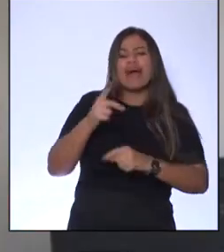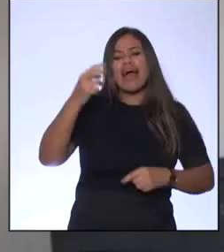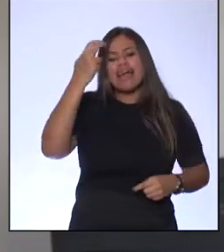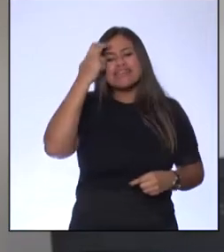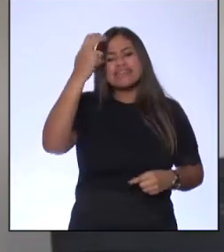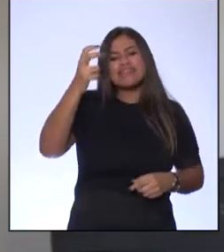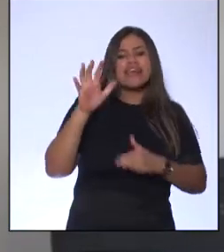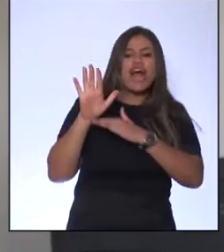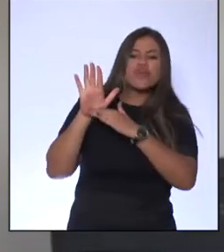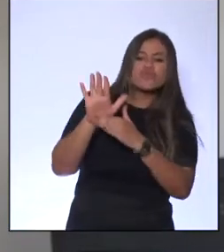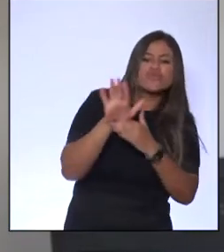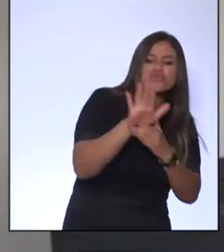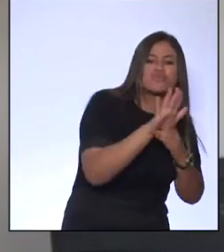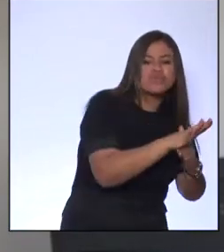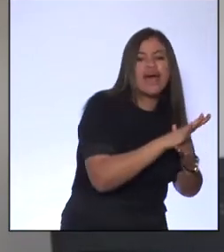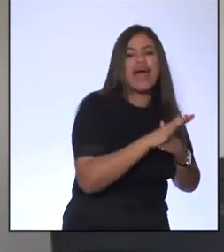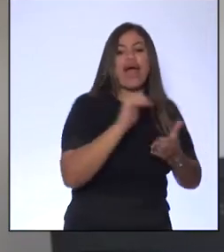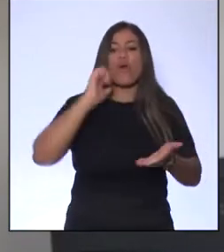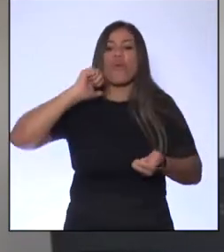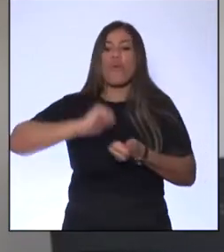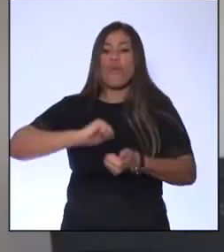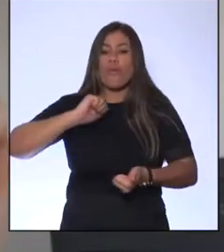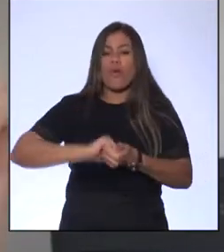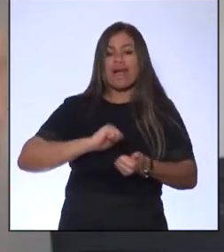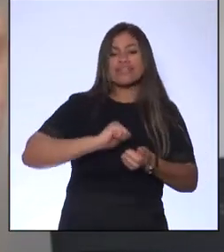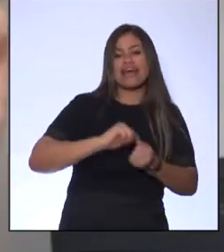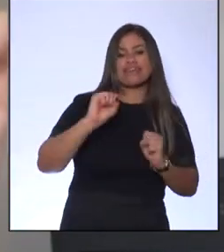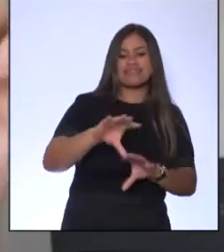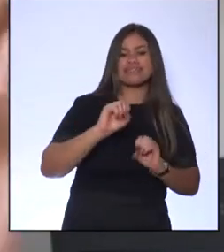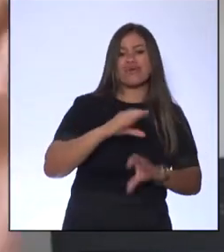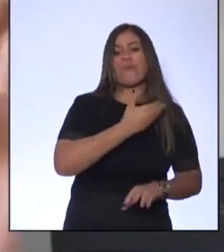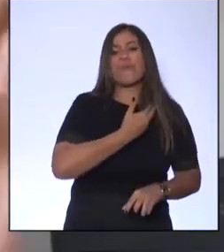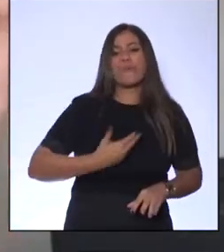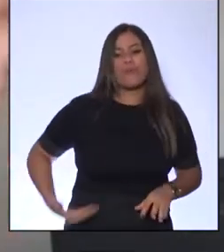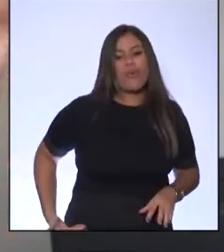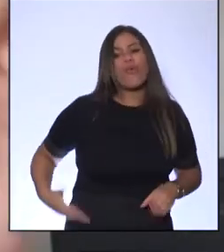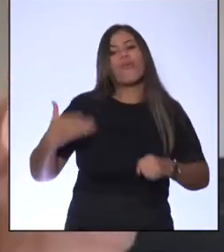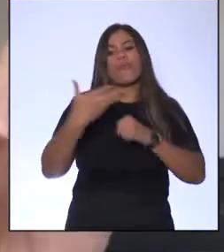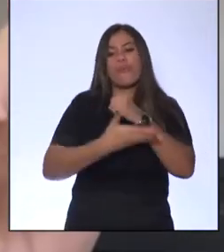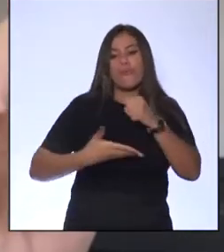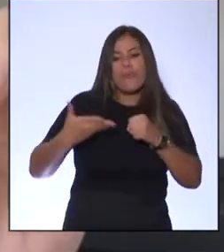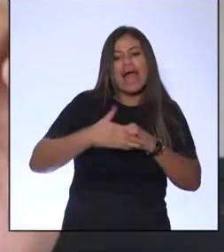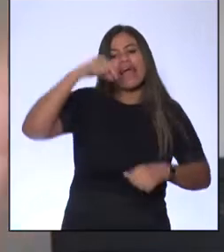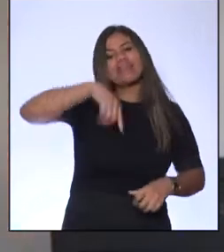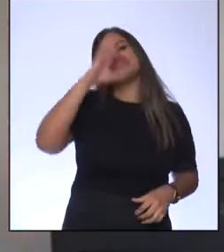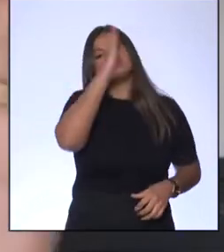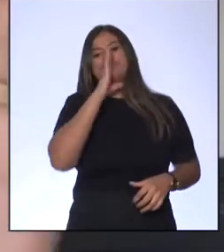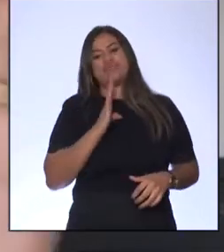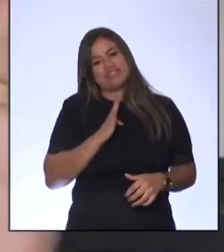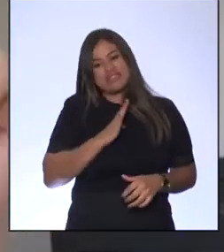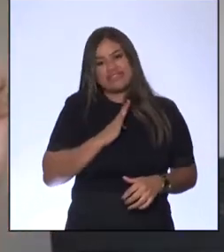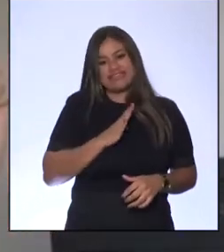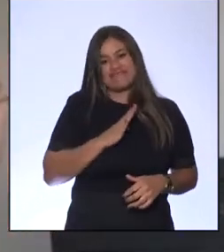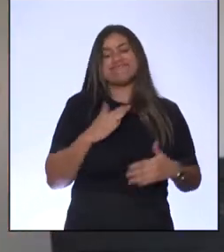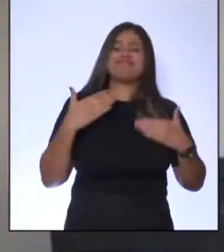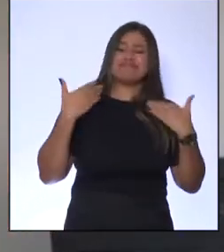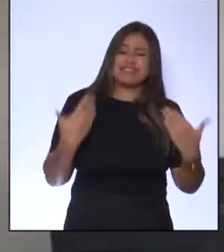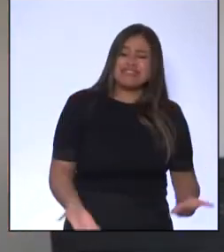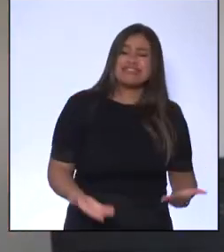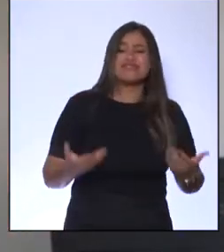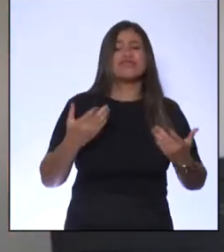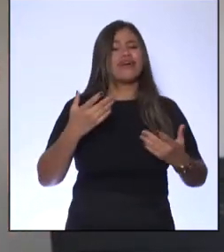para ajudar a melhorar a qualidade da educação pública básica no Brasil. E isso é